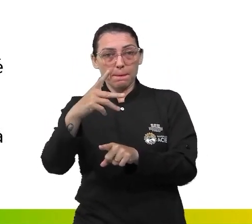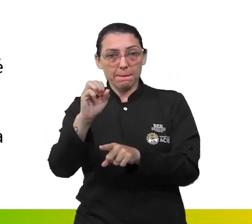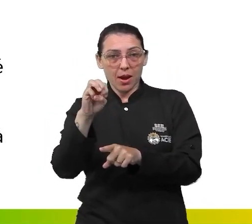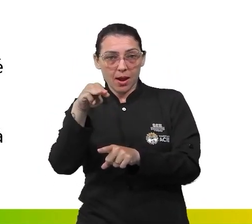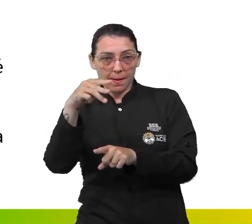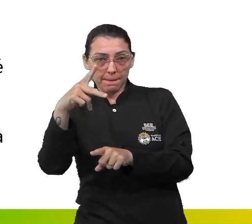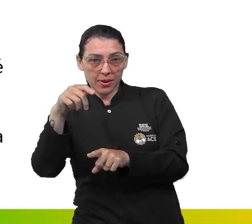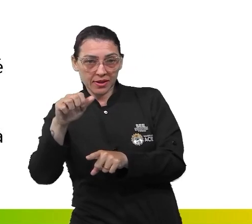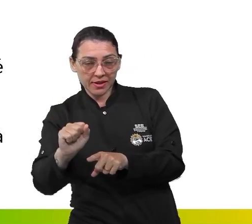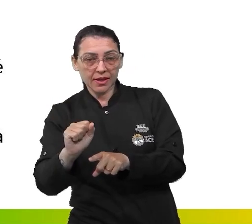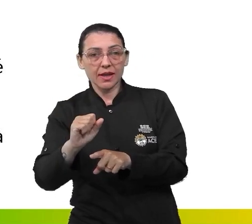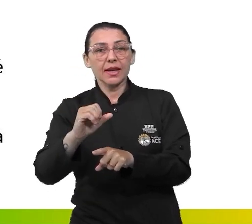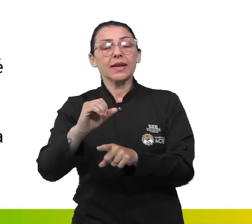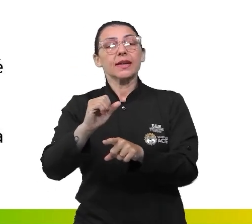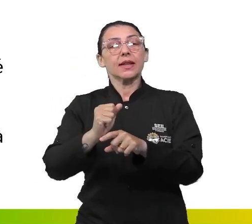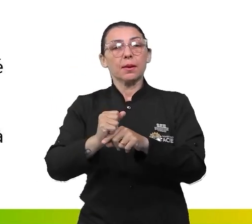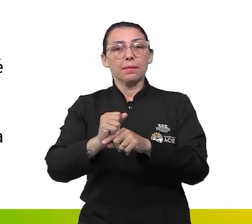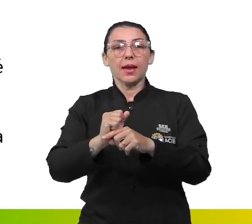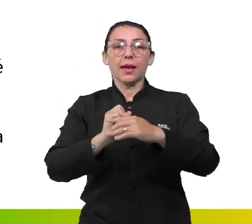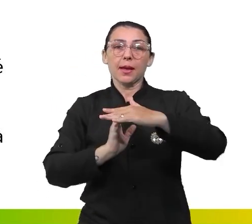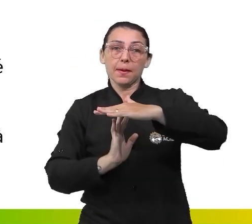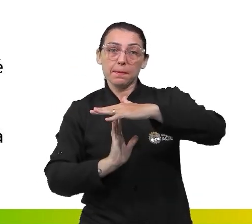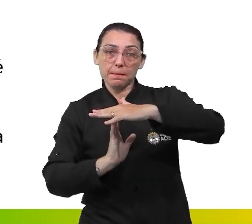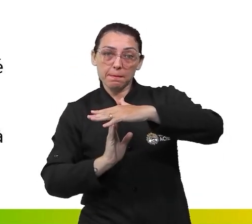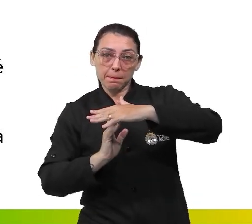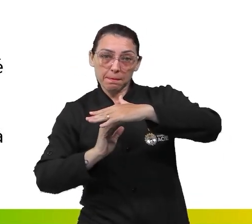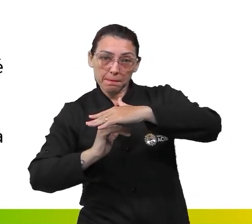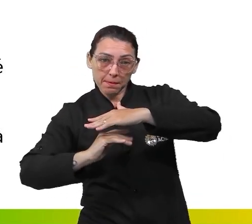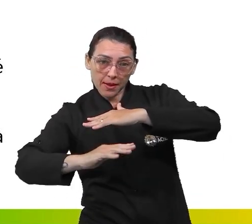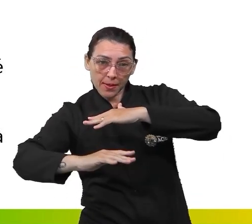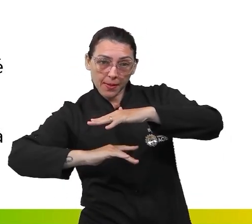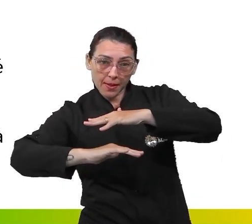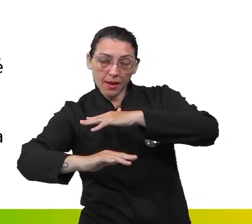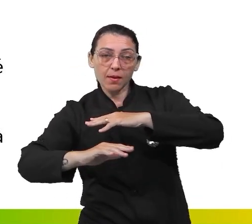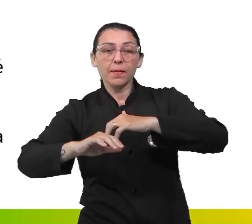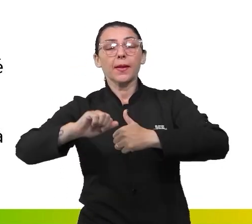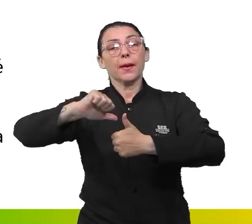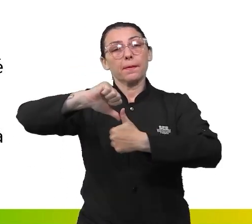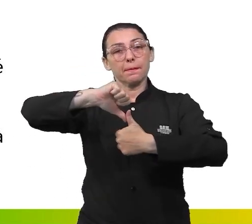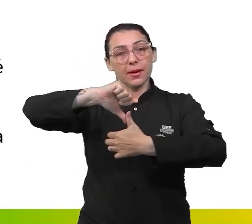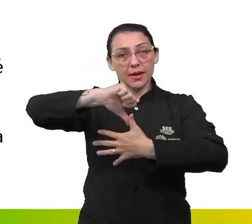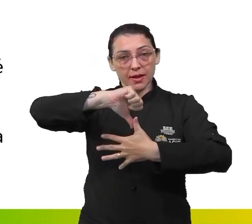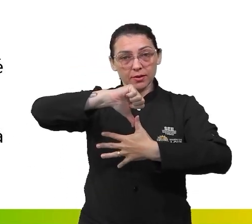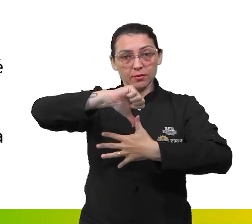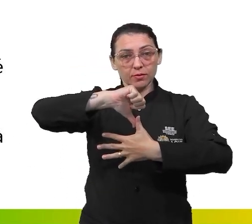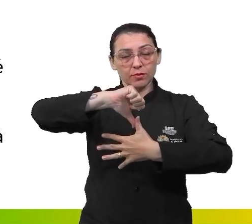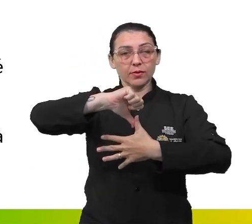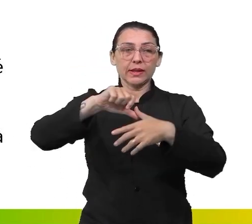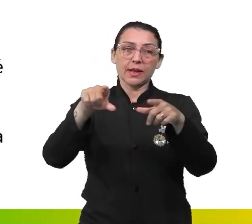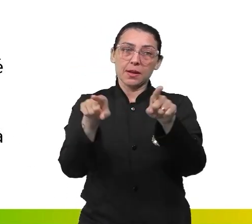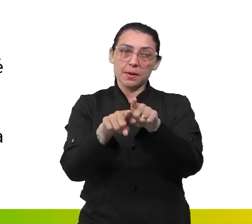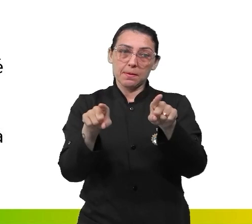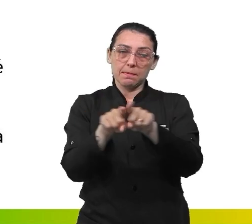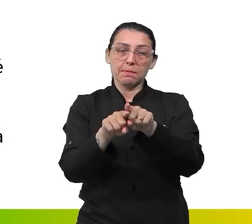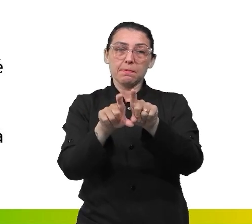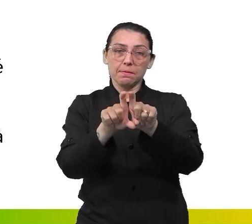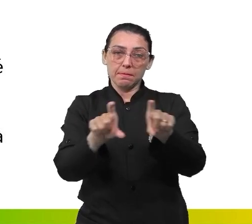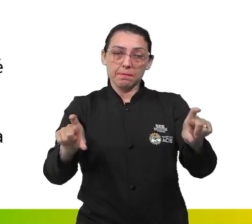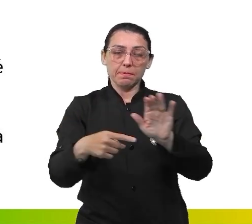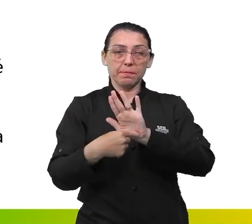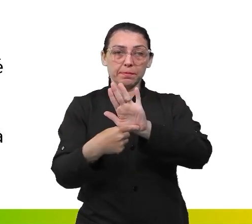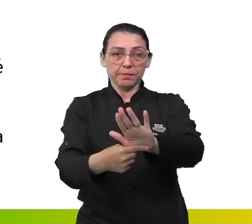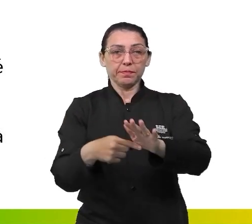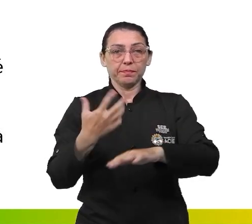e até mesmo o Pantanal, que são encontrados na América do Sul. E também podemos destacar aqui